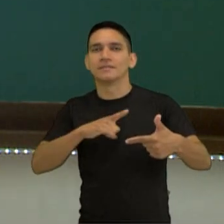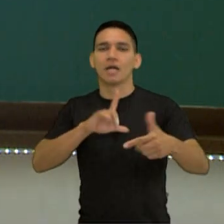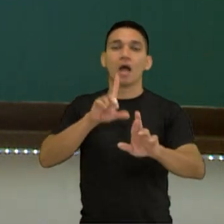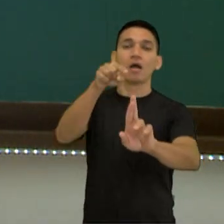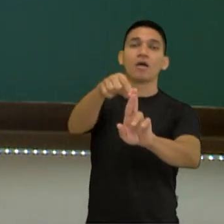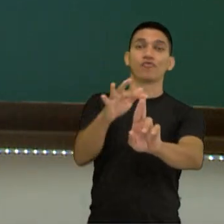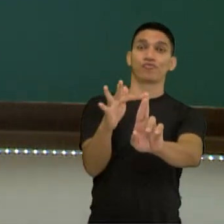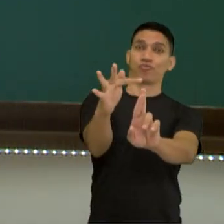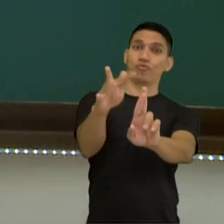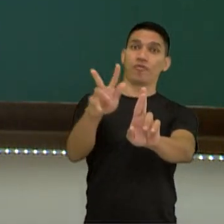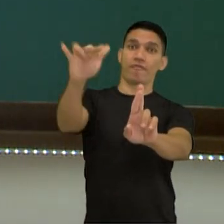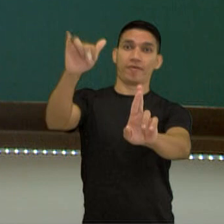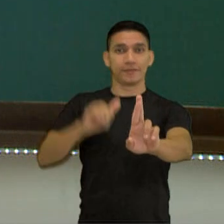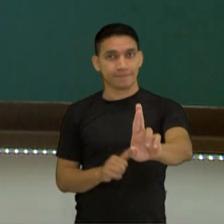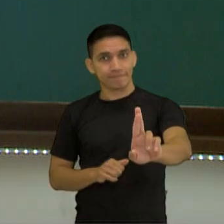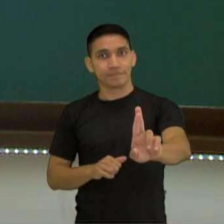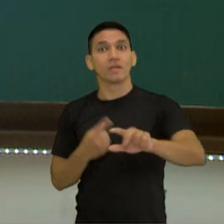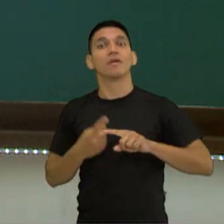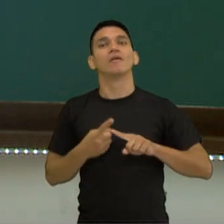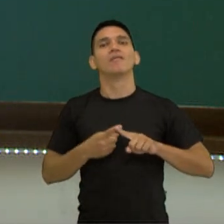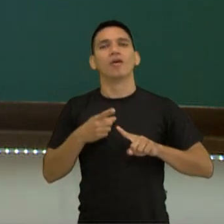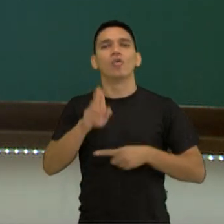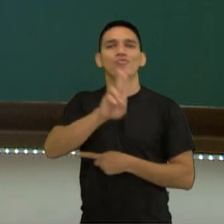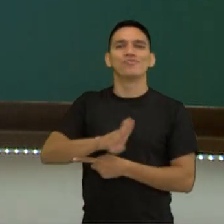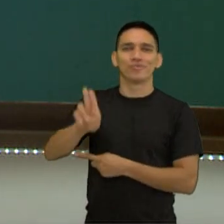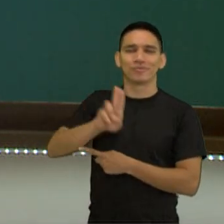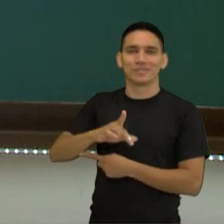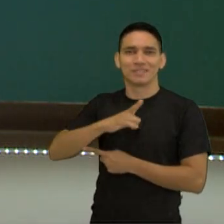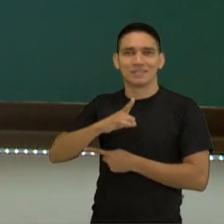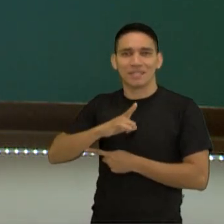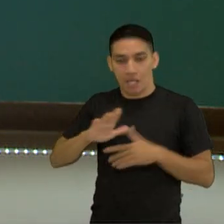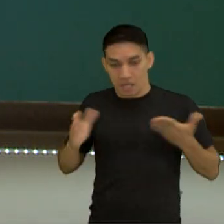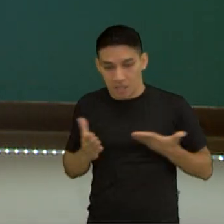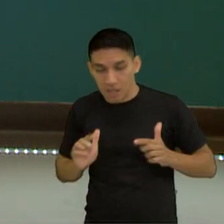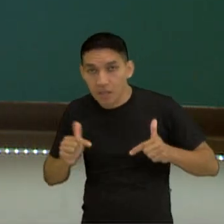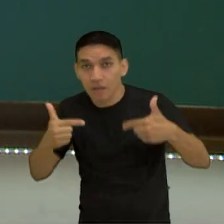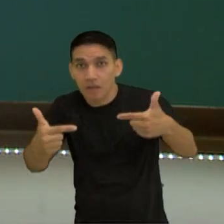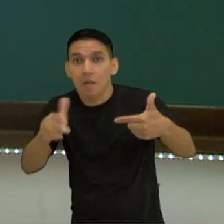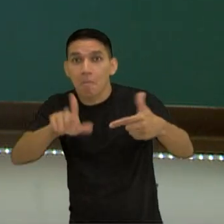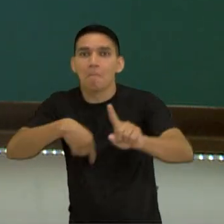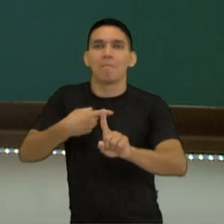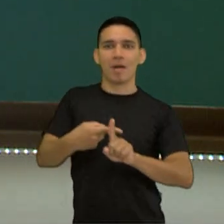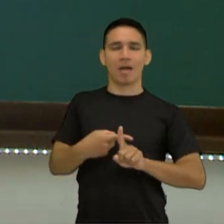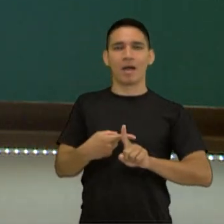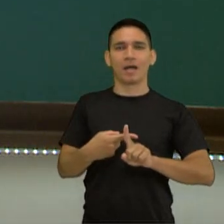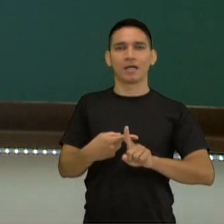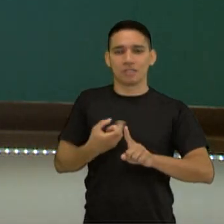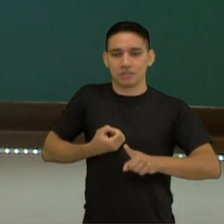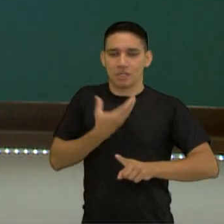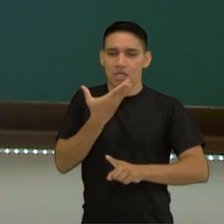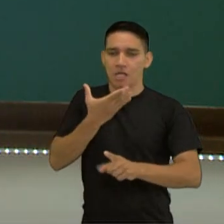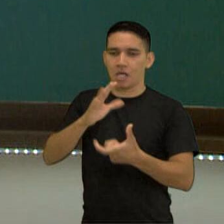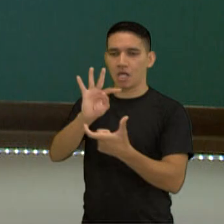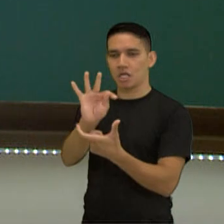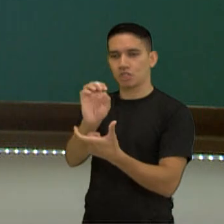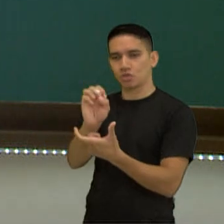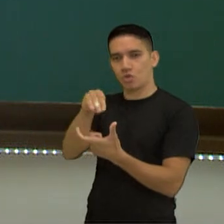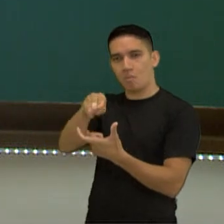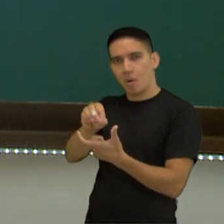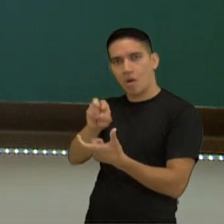ao futuro, porque nós estamos utilizando o presente contínuo, mas a expressão tomorrow, a ação ainda não